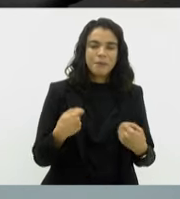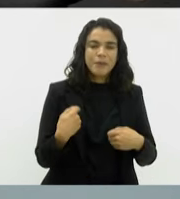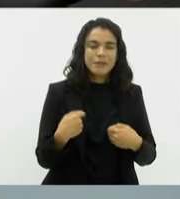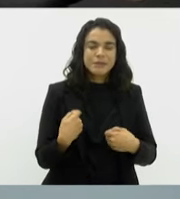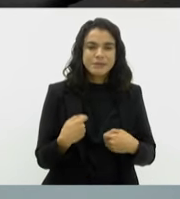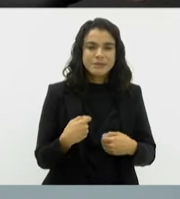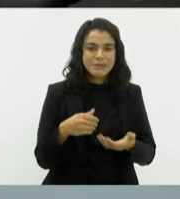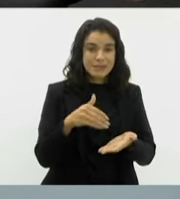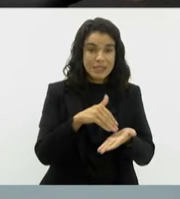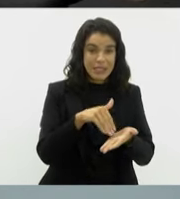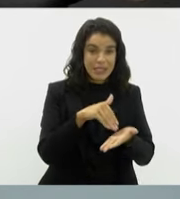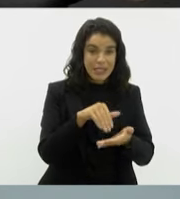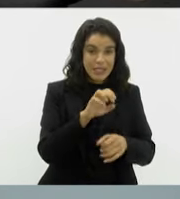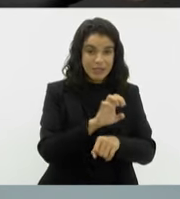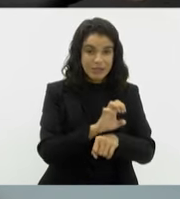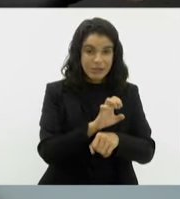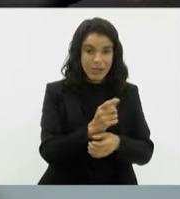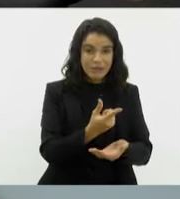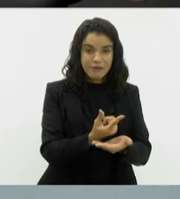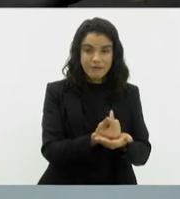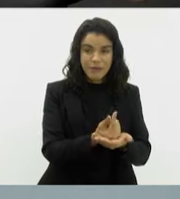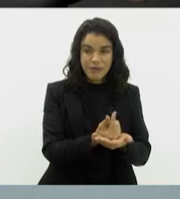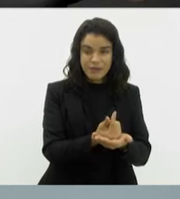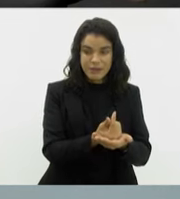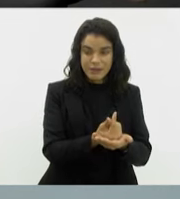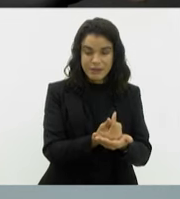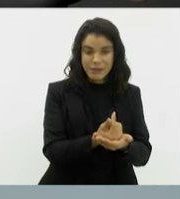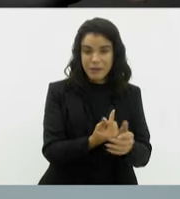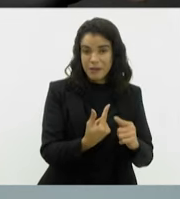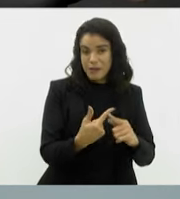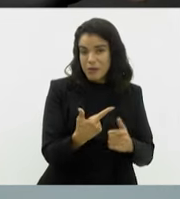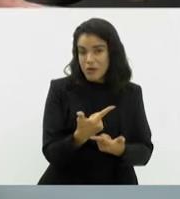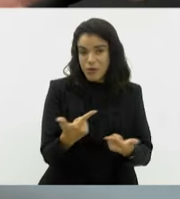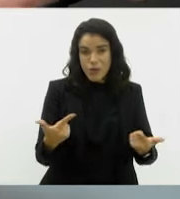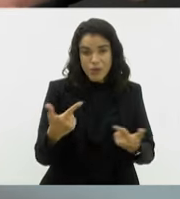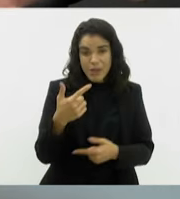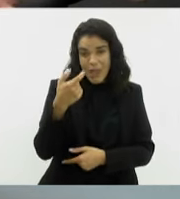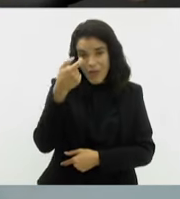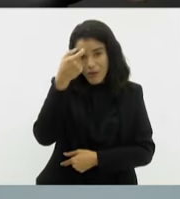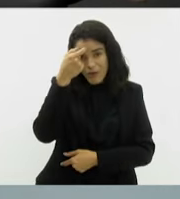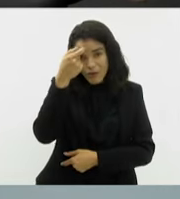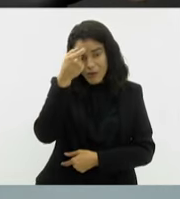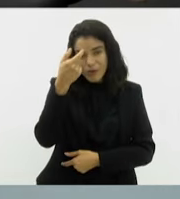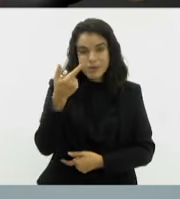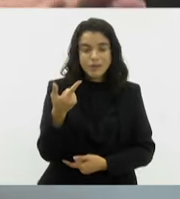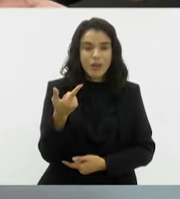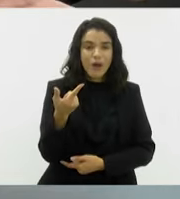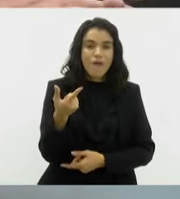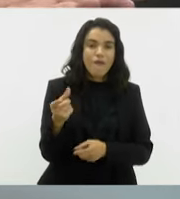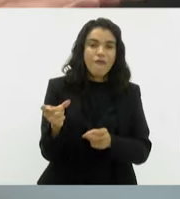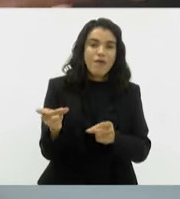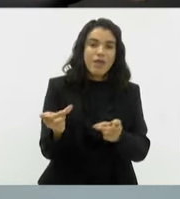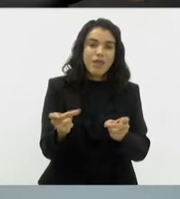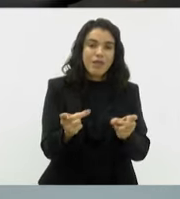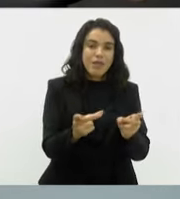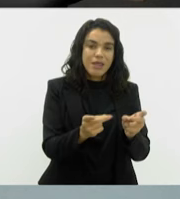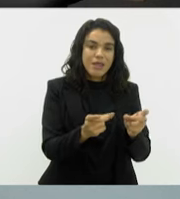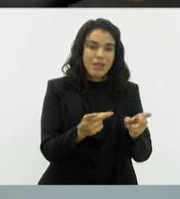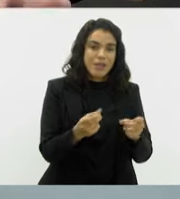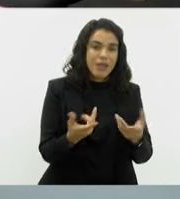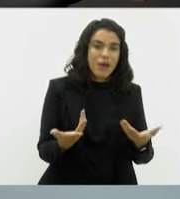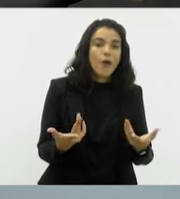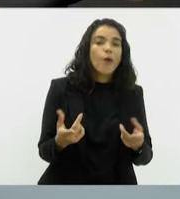a Secretaria de Estado de Fazenda, porque eu não tenho noção do volume de venda,